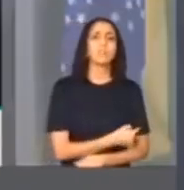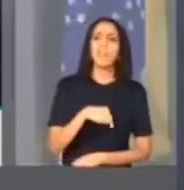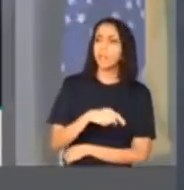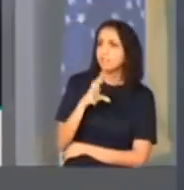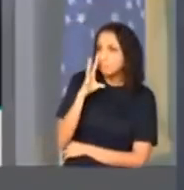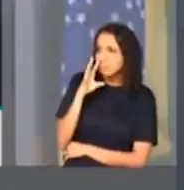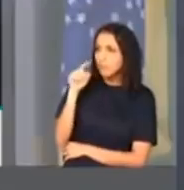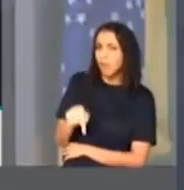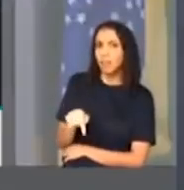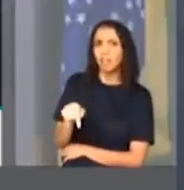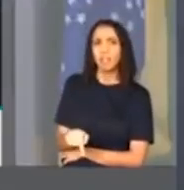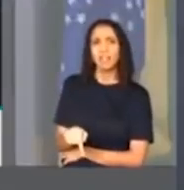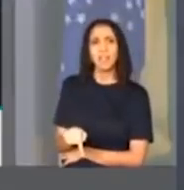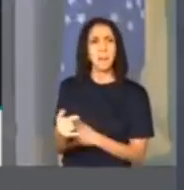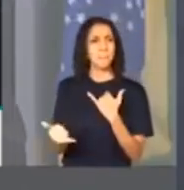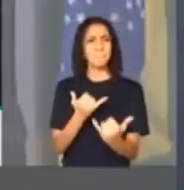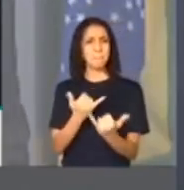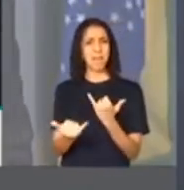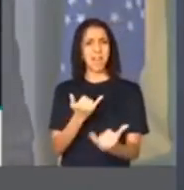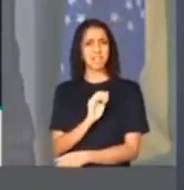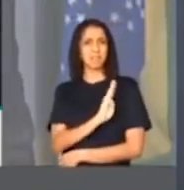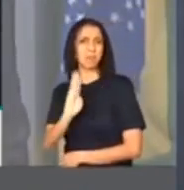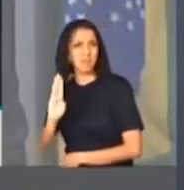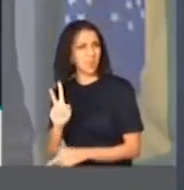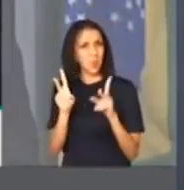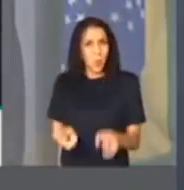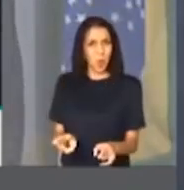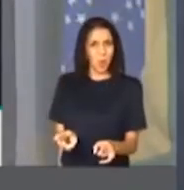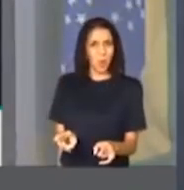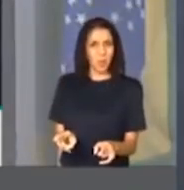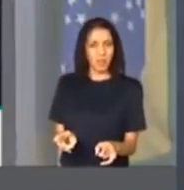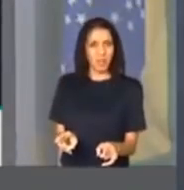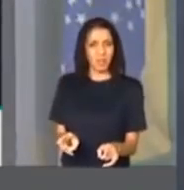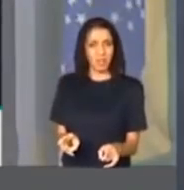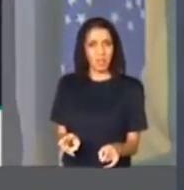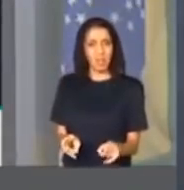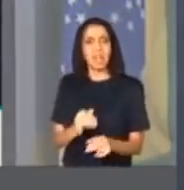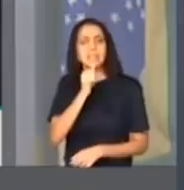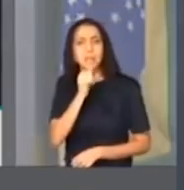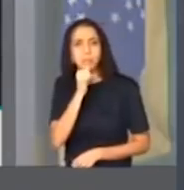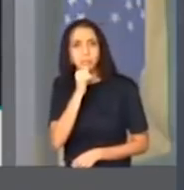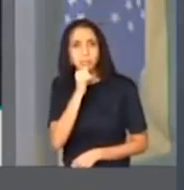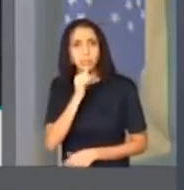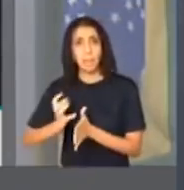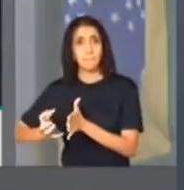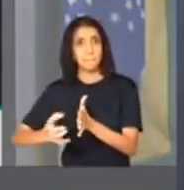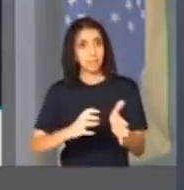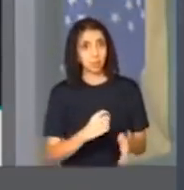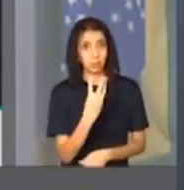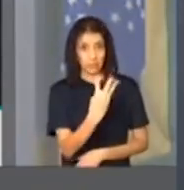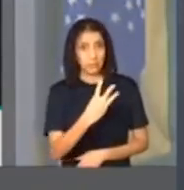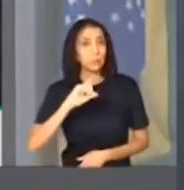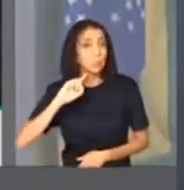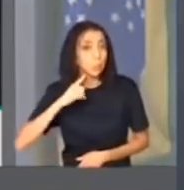um verdadeiro reality show. Um verdadeiro reality show onde os três partidos